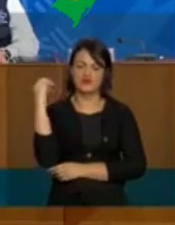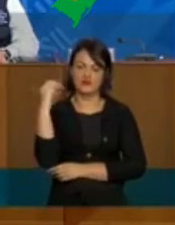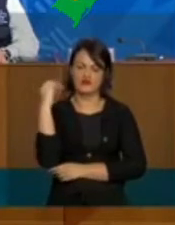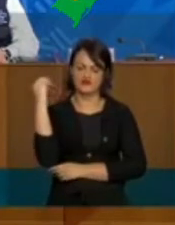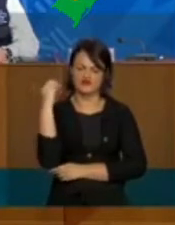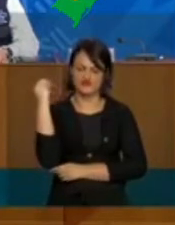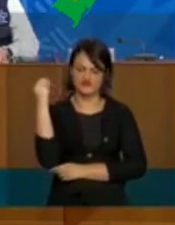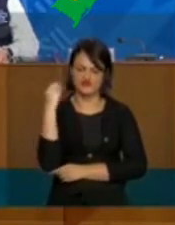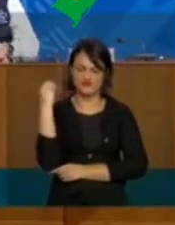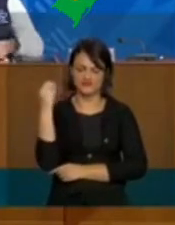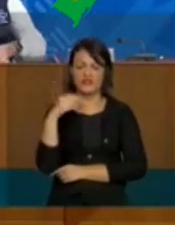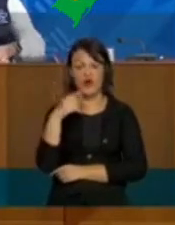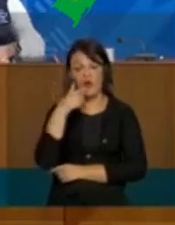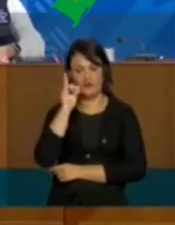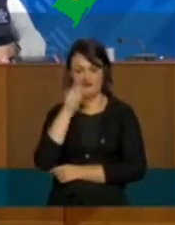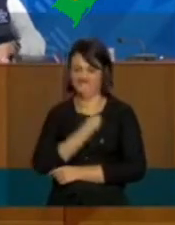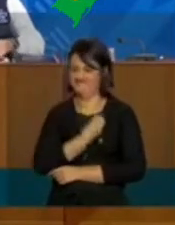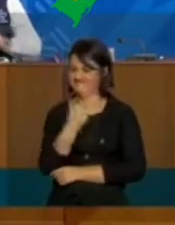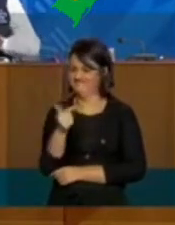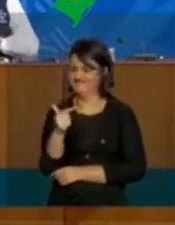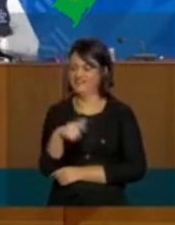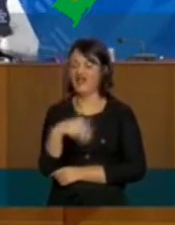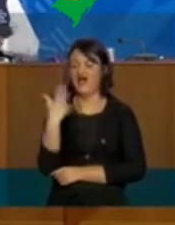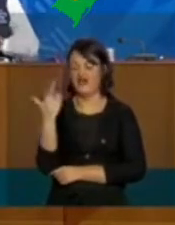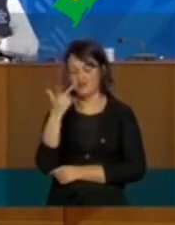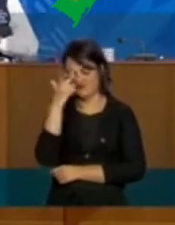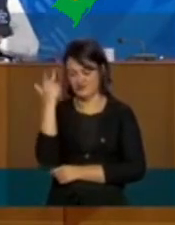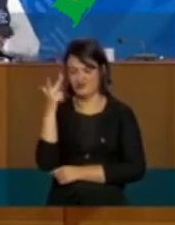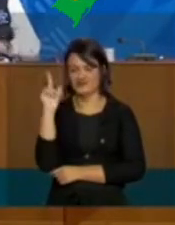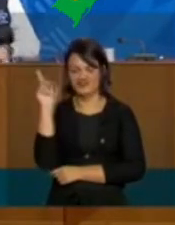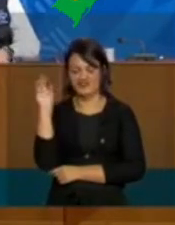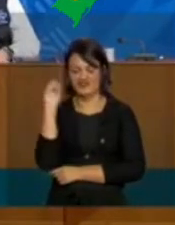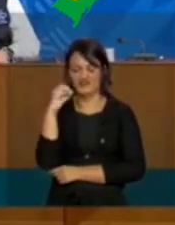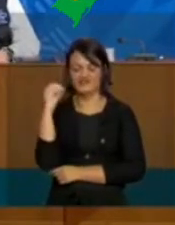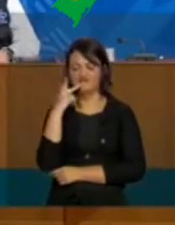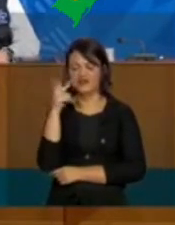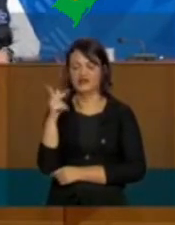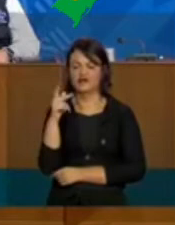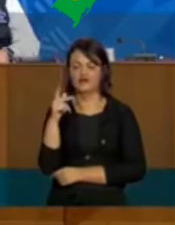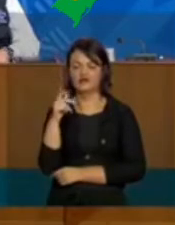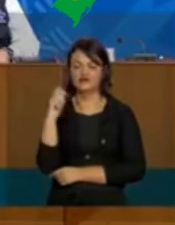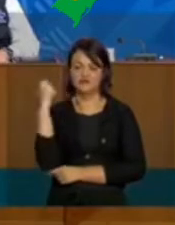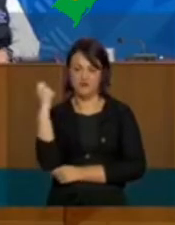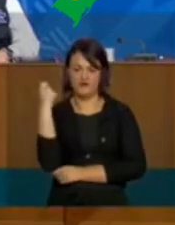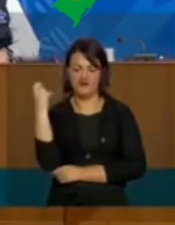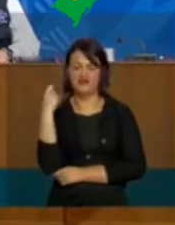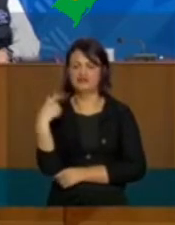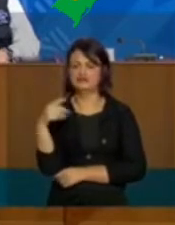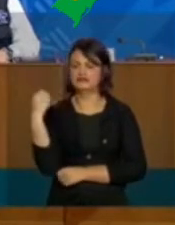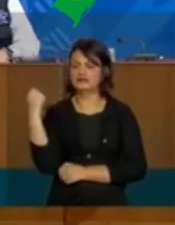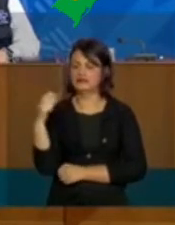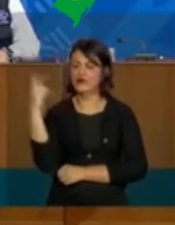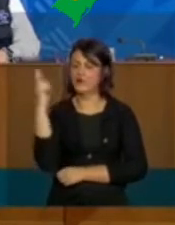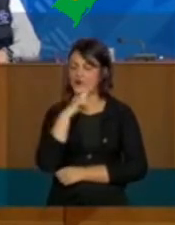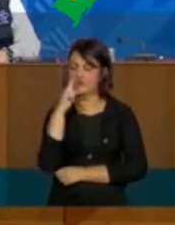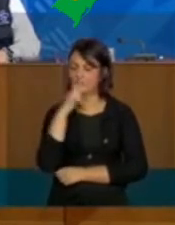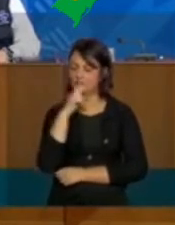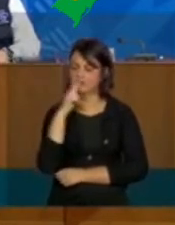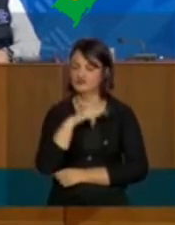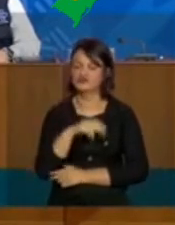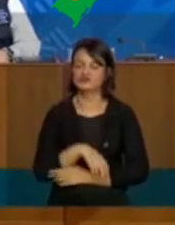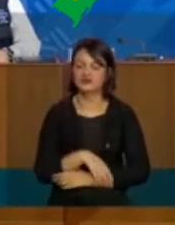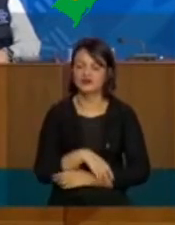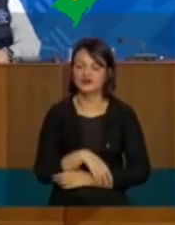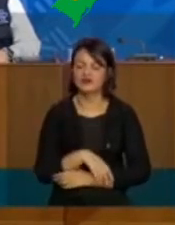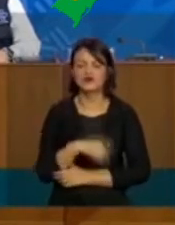gaúchos. Ontem eu não estava aqui, o gaúcho falou que Porto Alegre estava em situação de emergência, ou foi o Wanderson que falou?